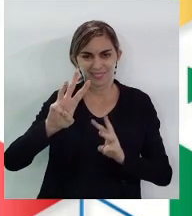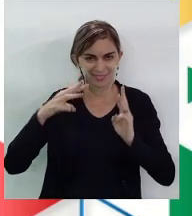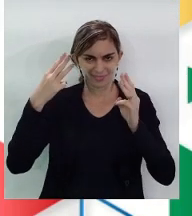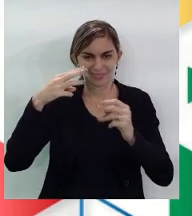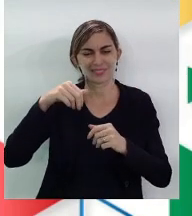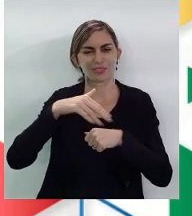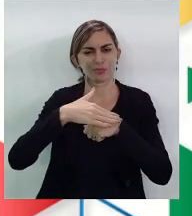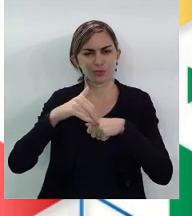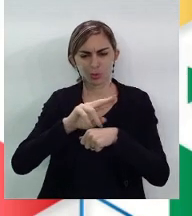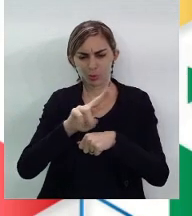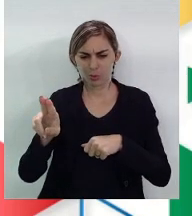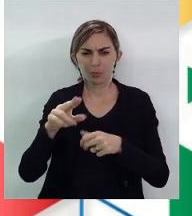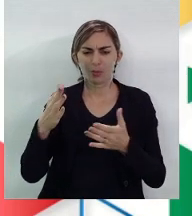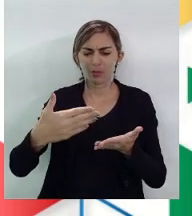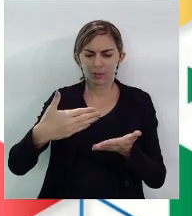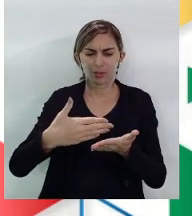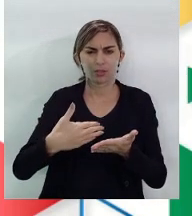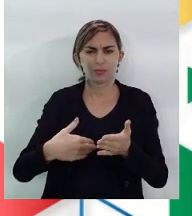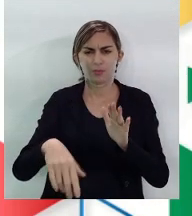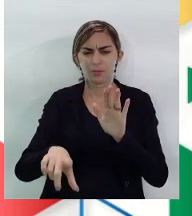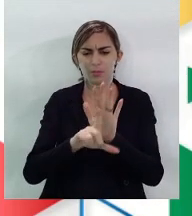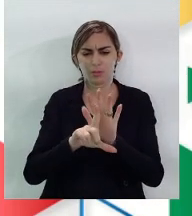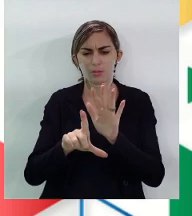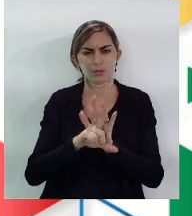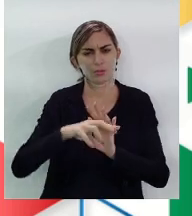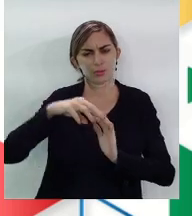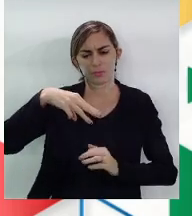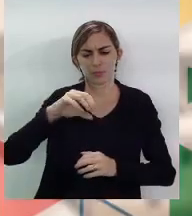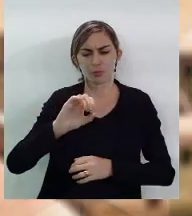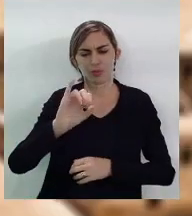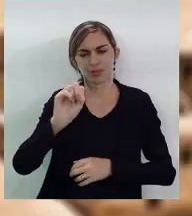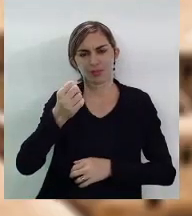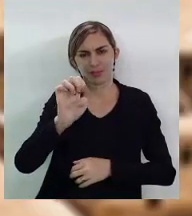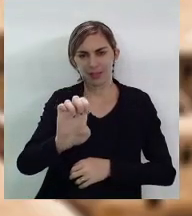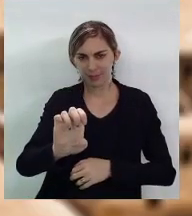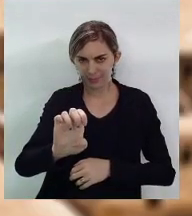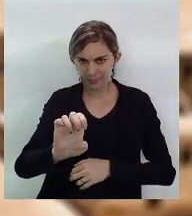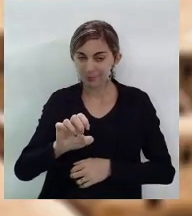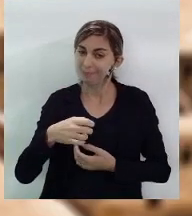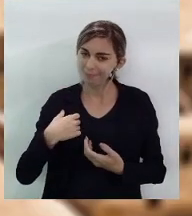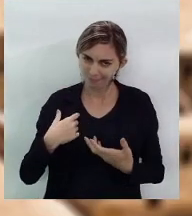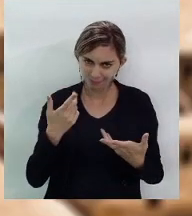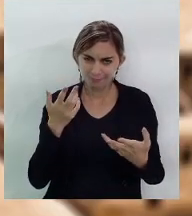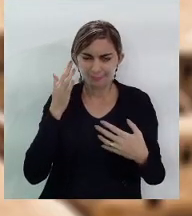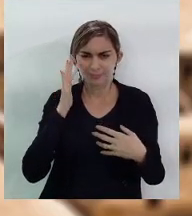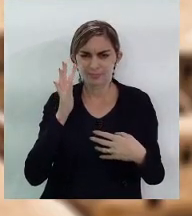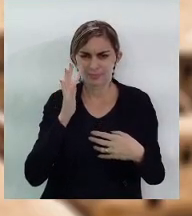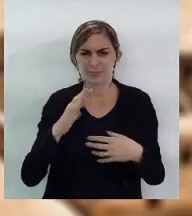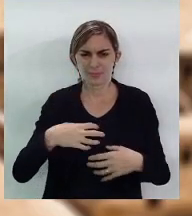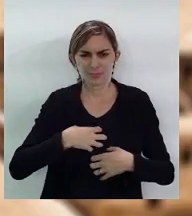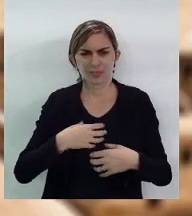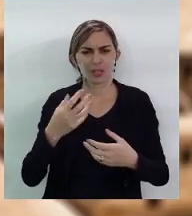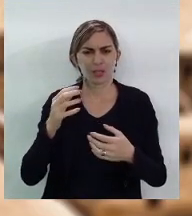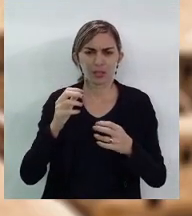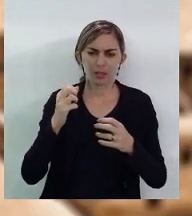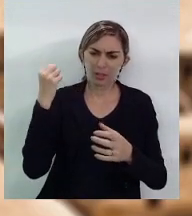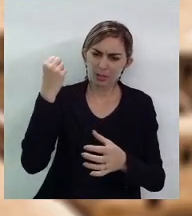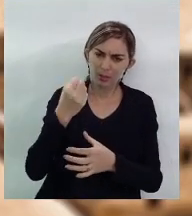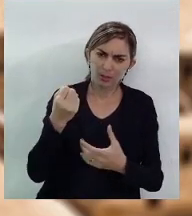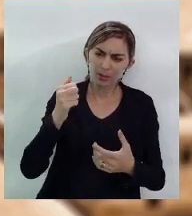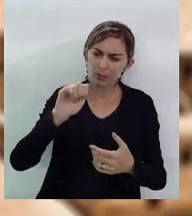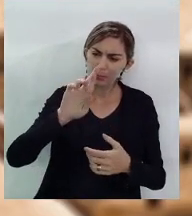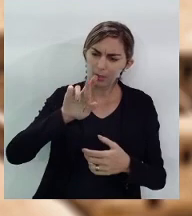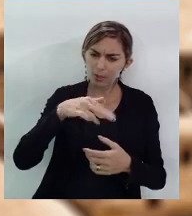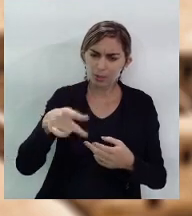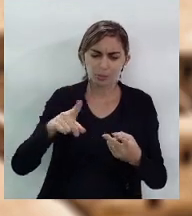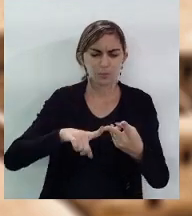chamada também de Livro da Lei de Moisés. Já deu para seguir, sentir, não foi? Abraão, Moisés,